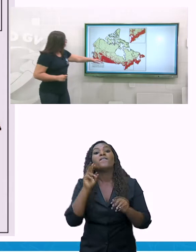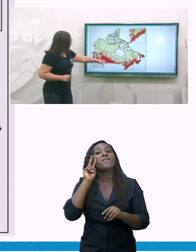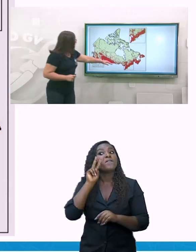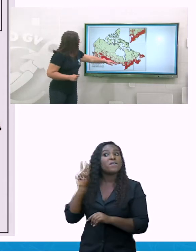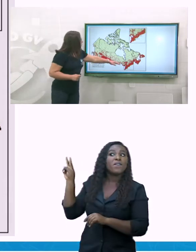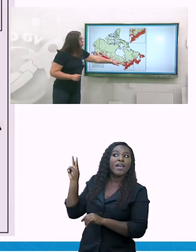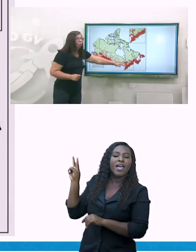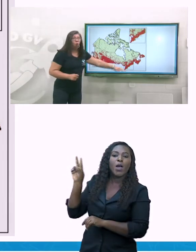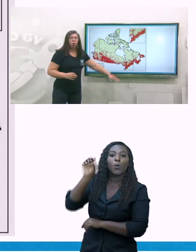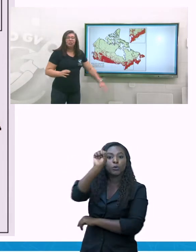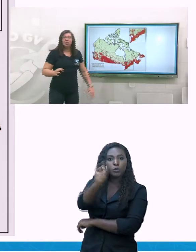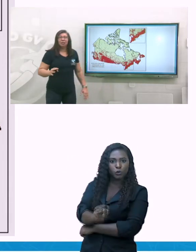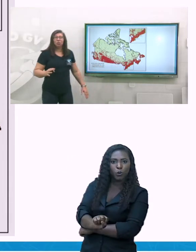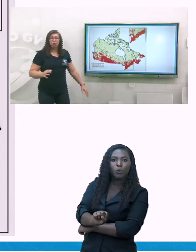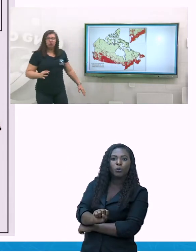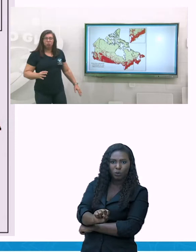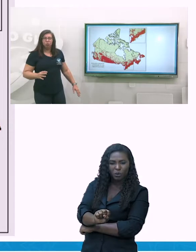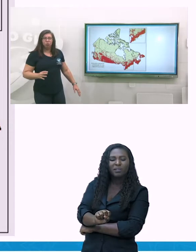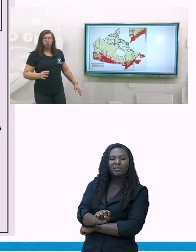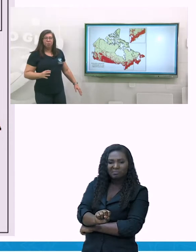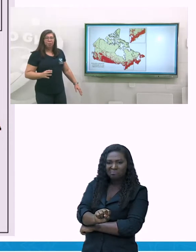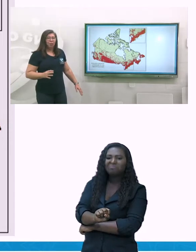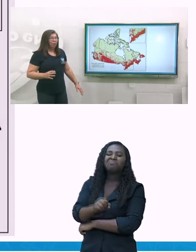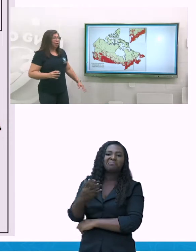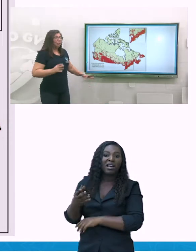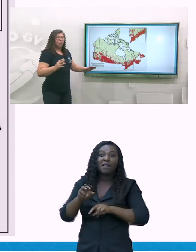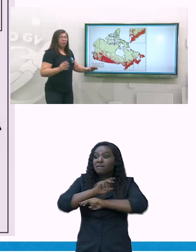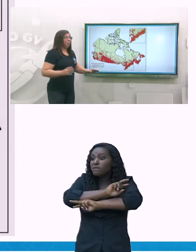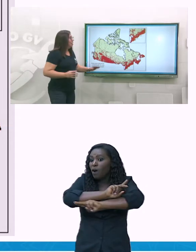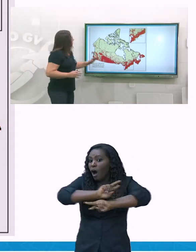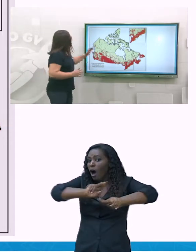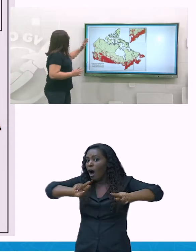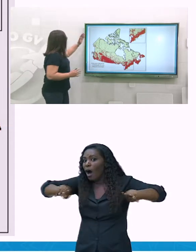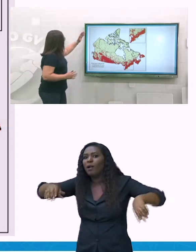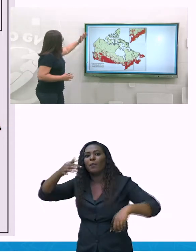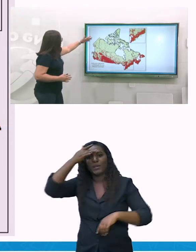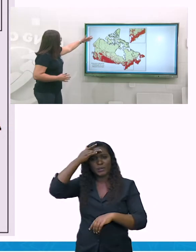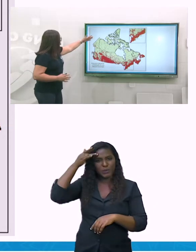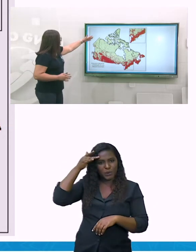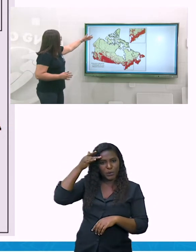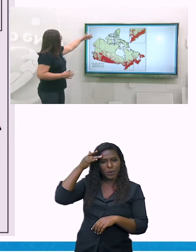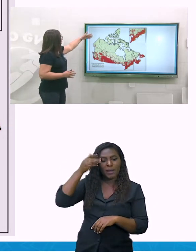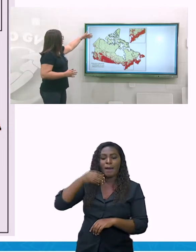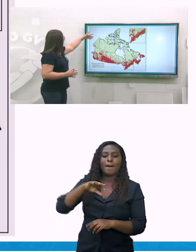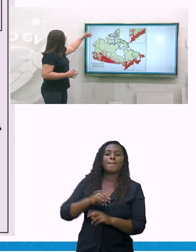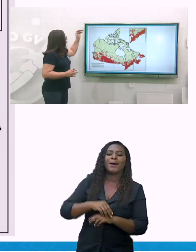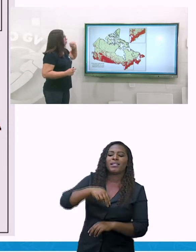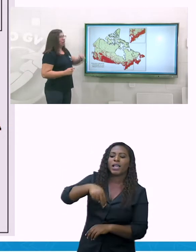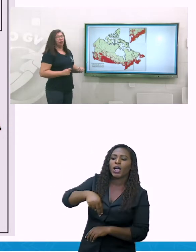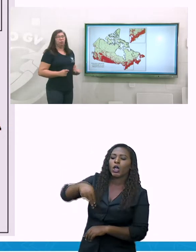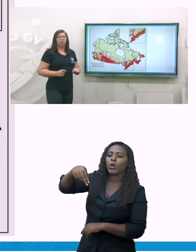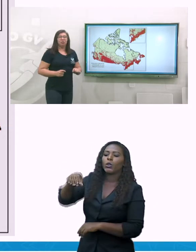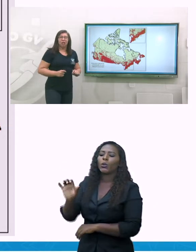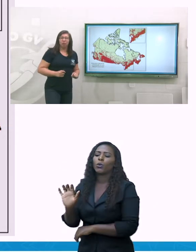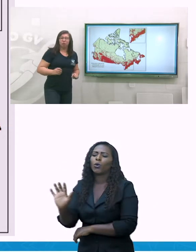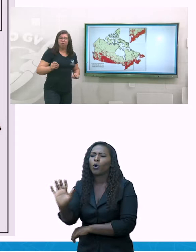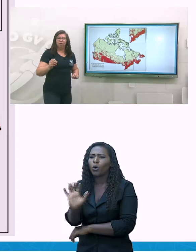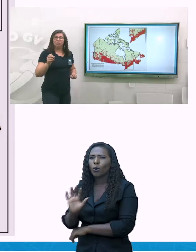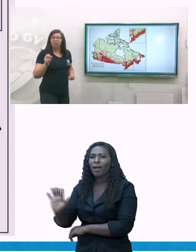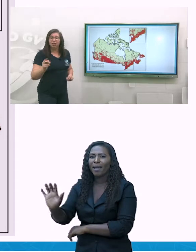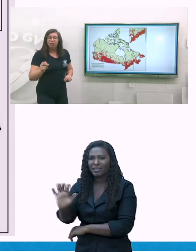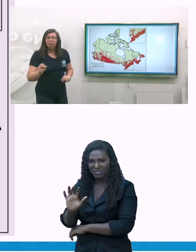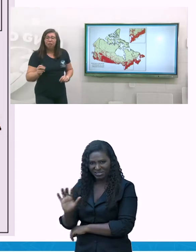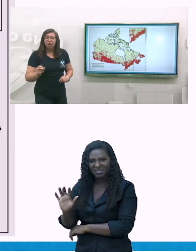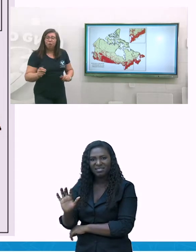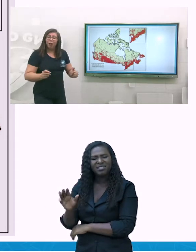na fronteira com os Estados Unidos. Eliane, mas aqui a noroeste é também fronteira com os Estados